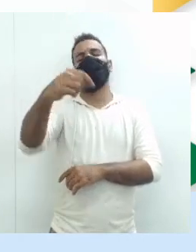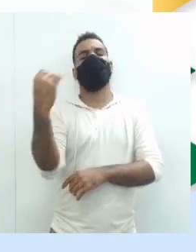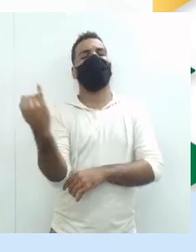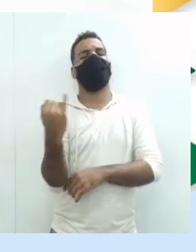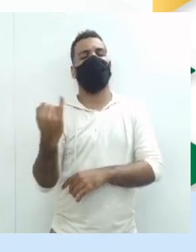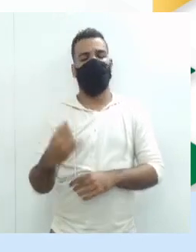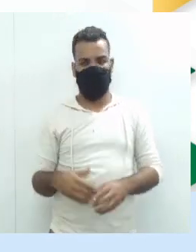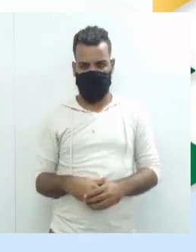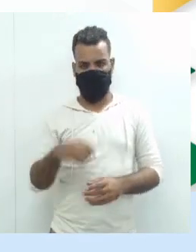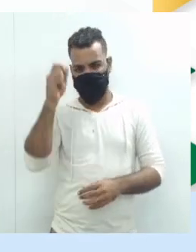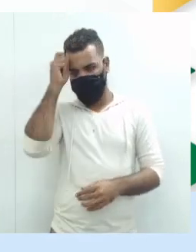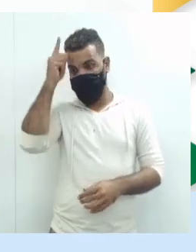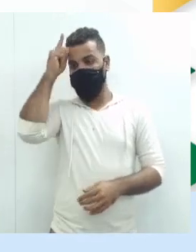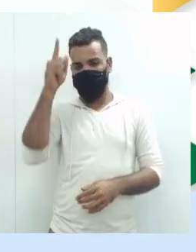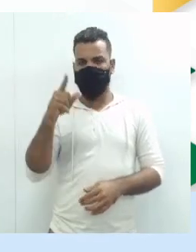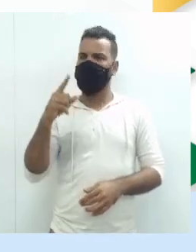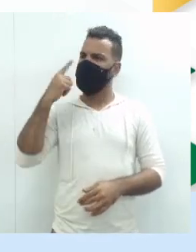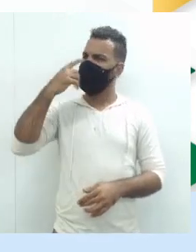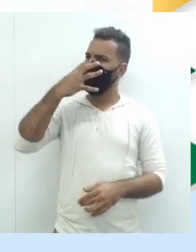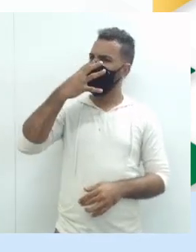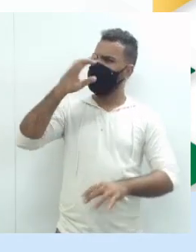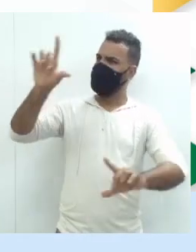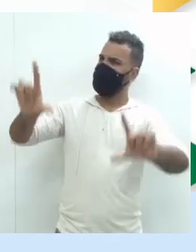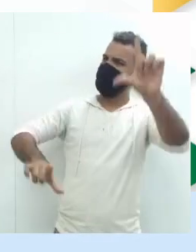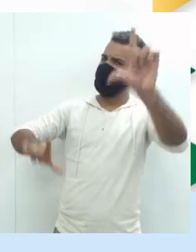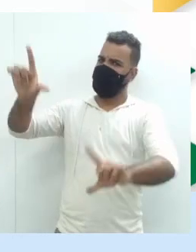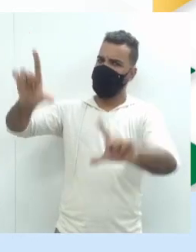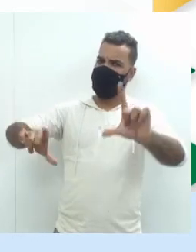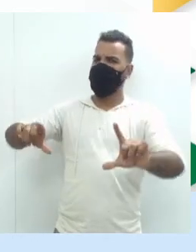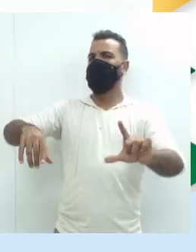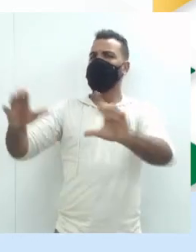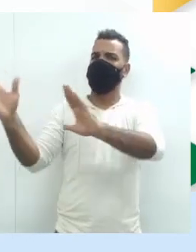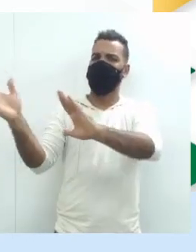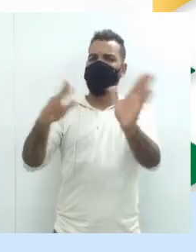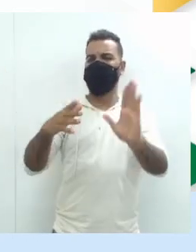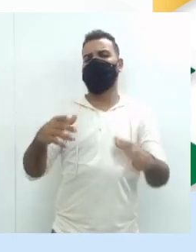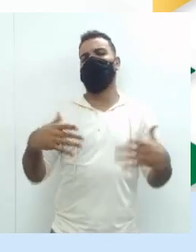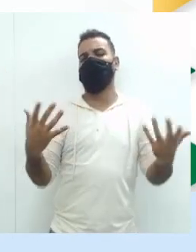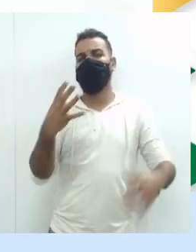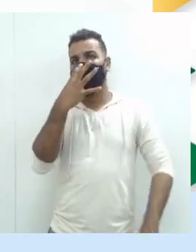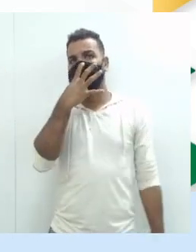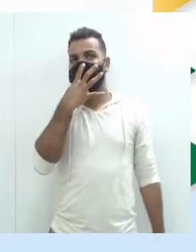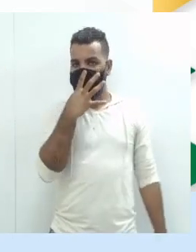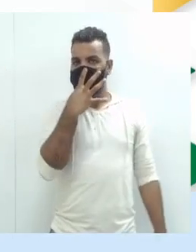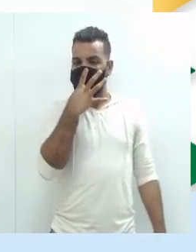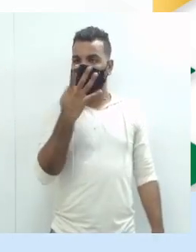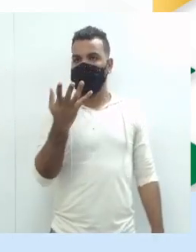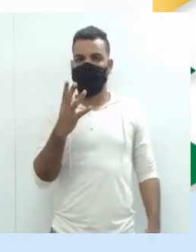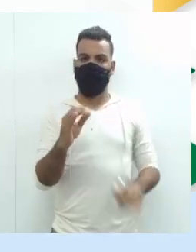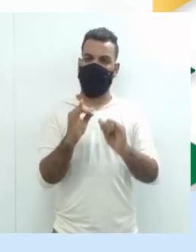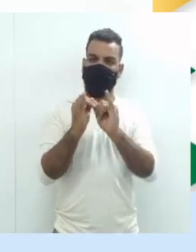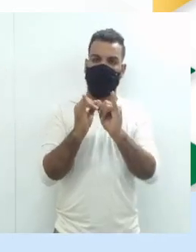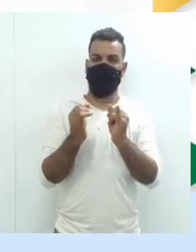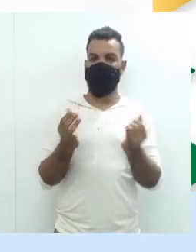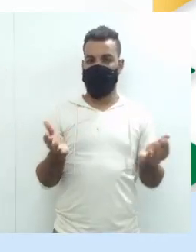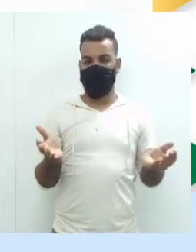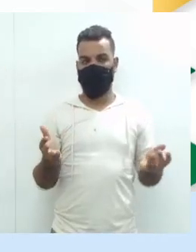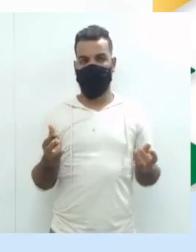né? Quantos comerciais de televisão vocês observam aí quando vocês estão assistindo alguma coisa, ou na